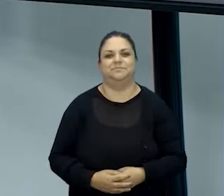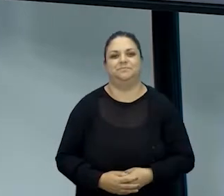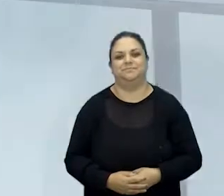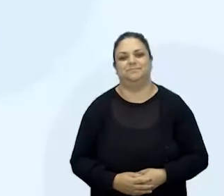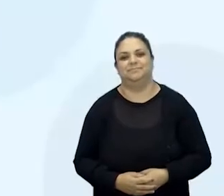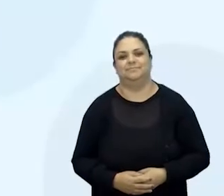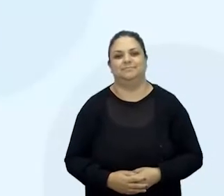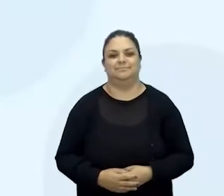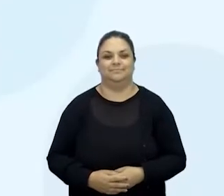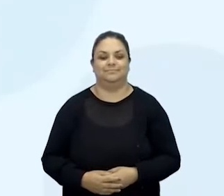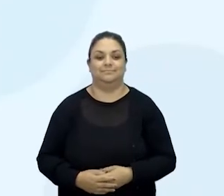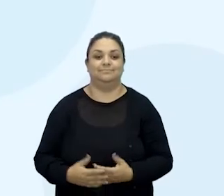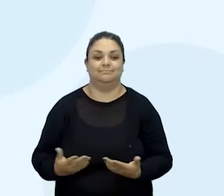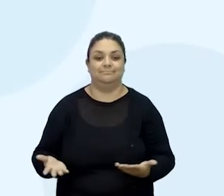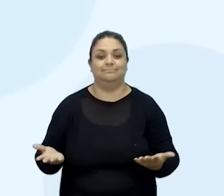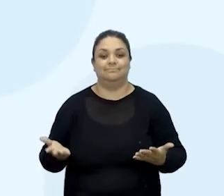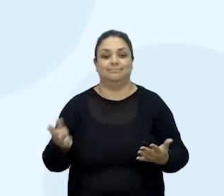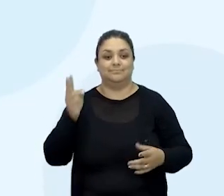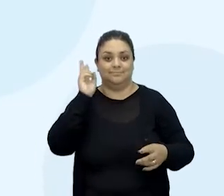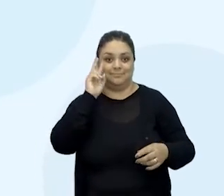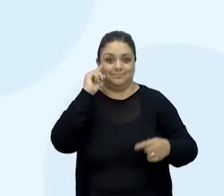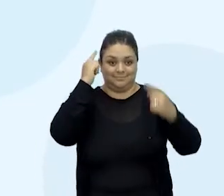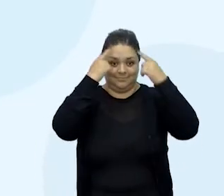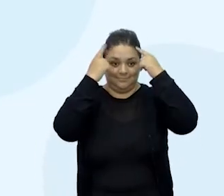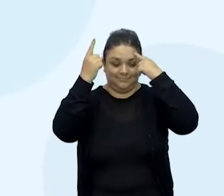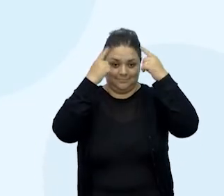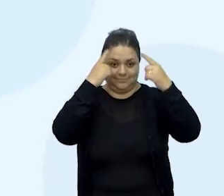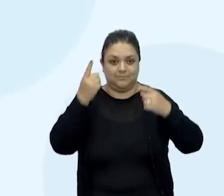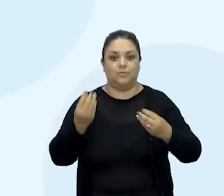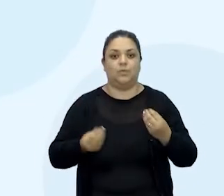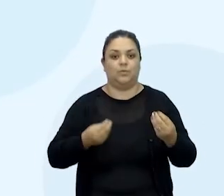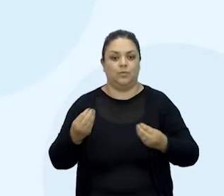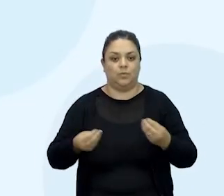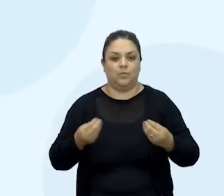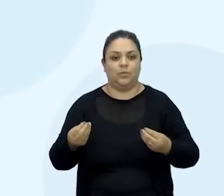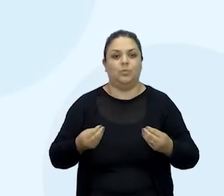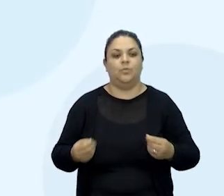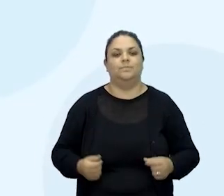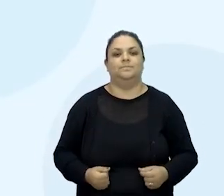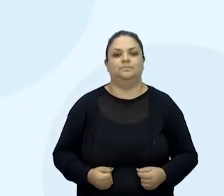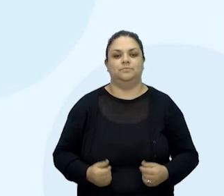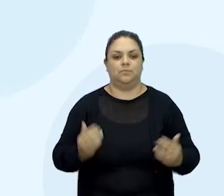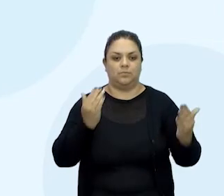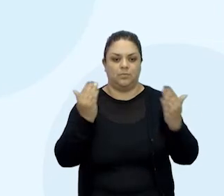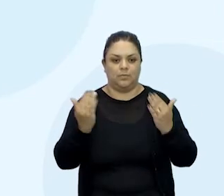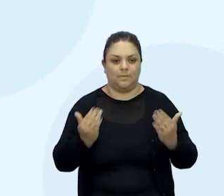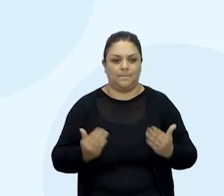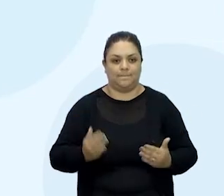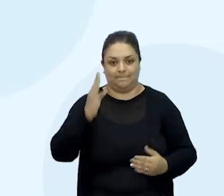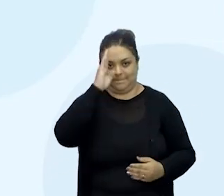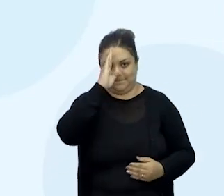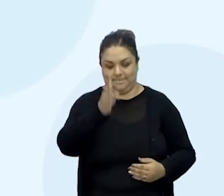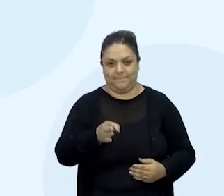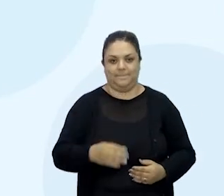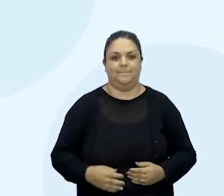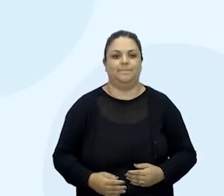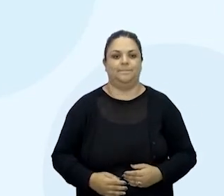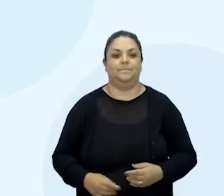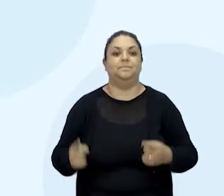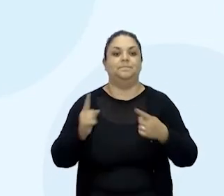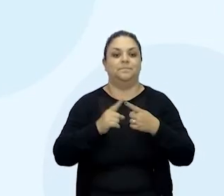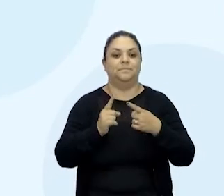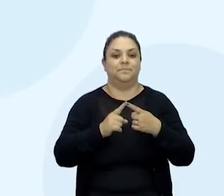Então, vamos relembrar agora como vamos fazer a proporcionalidade direta. Então, o primeiro